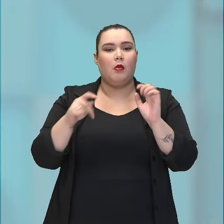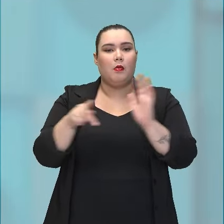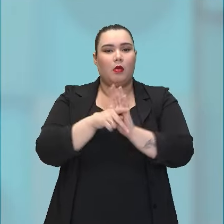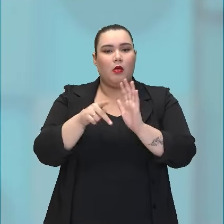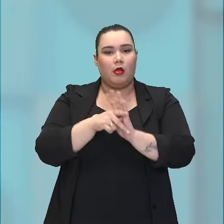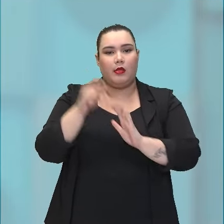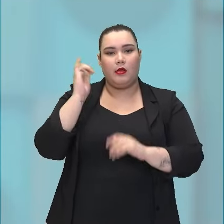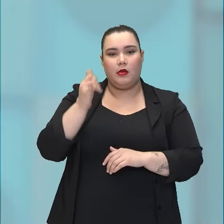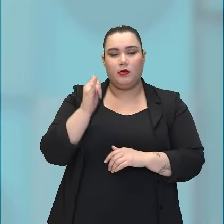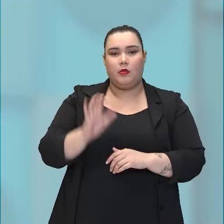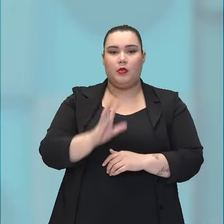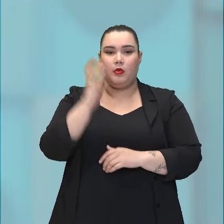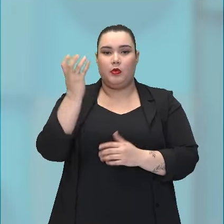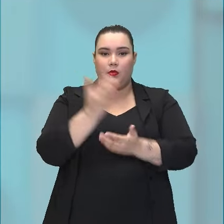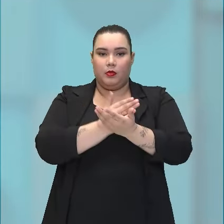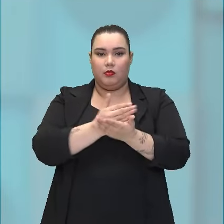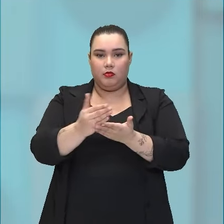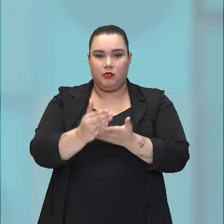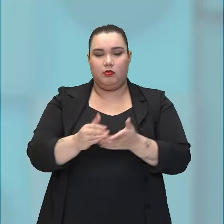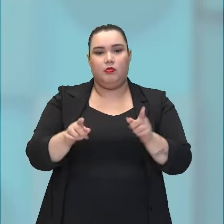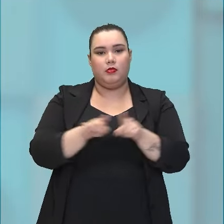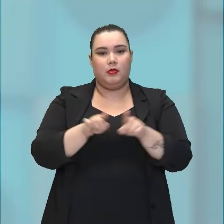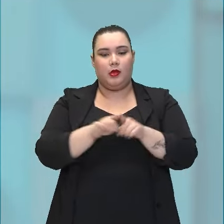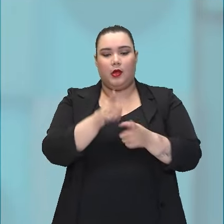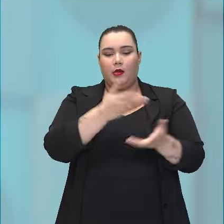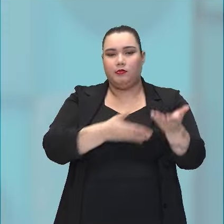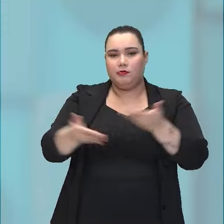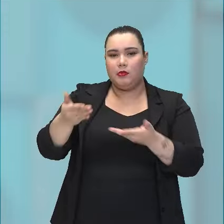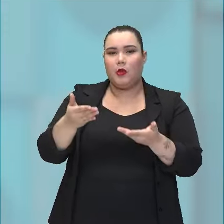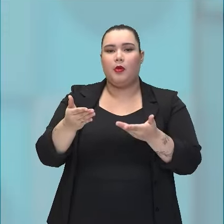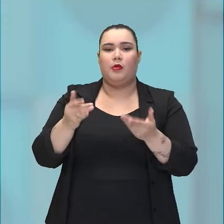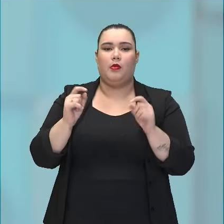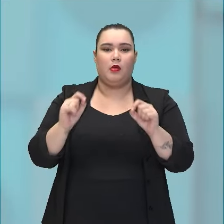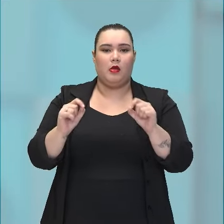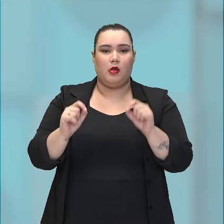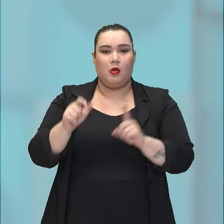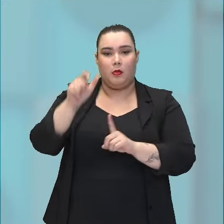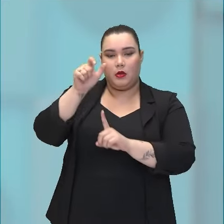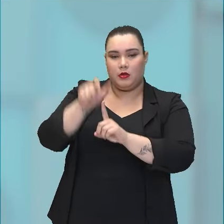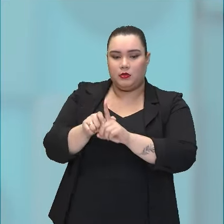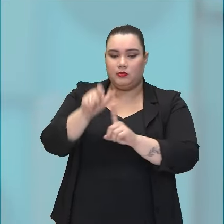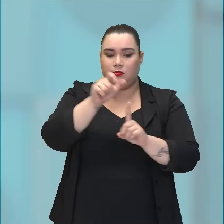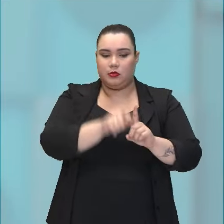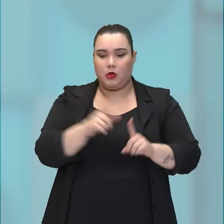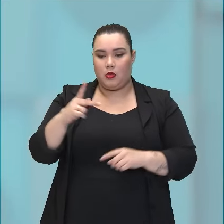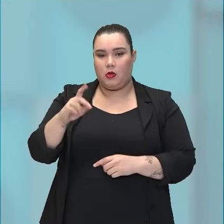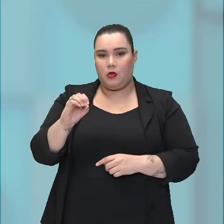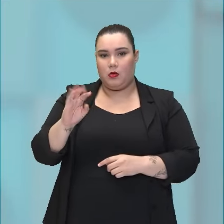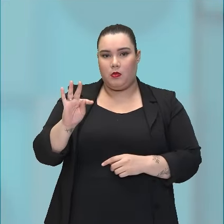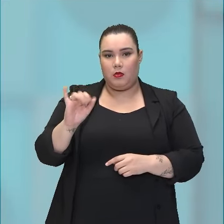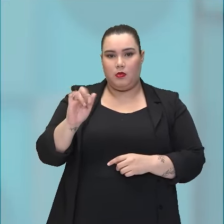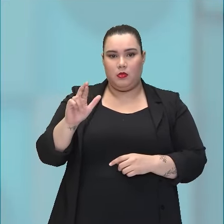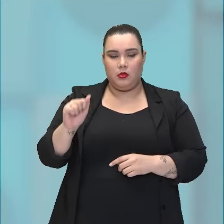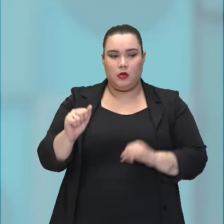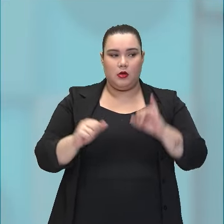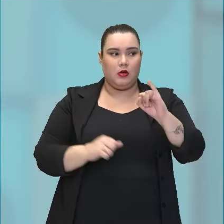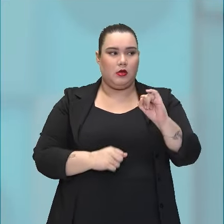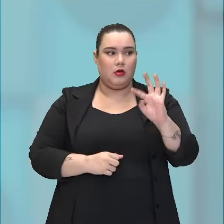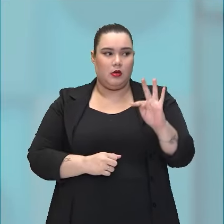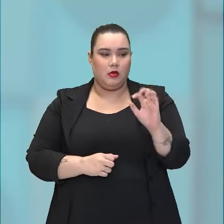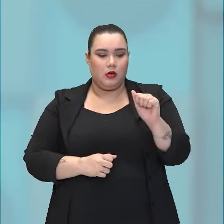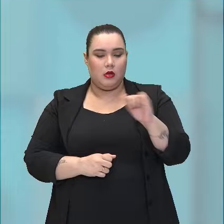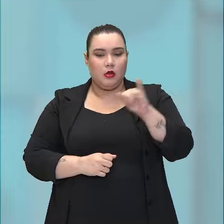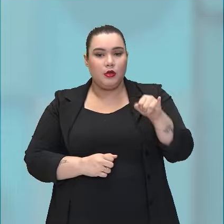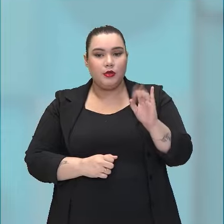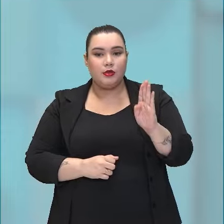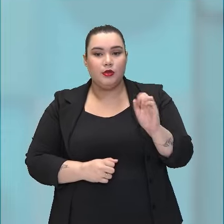a situação inicial, o momento de harmonia. Percebam que os nossos personagens, Potira e Itajibá, eles viviam